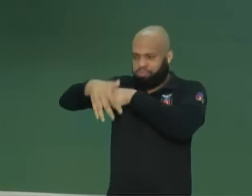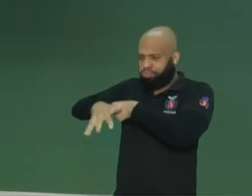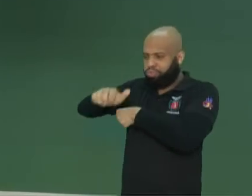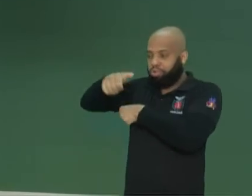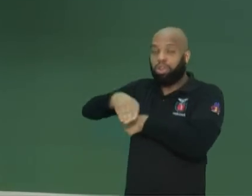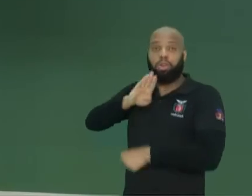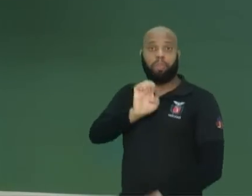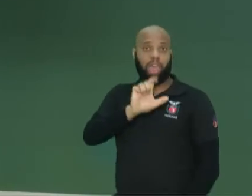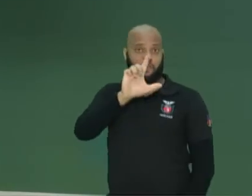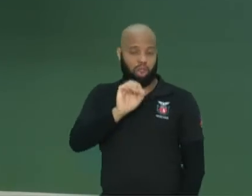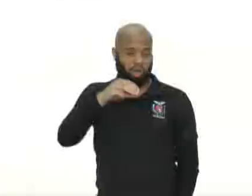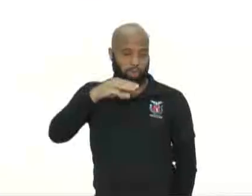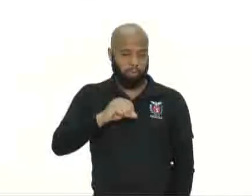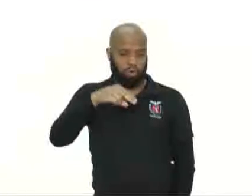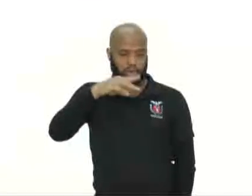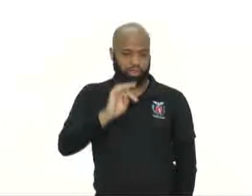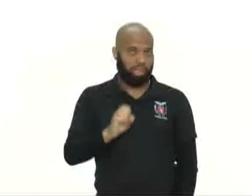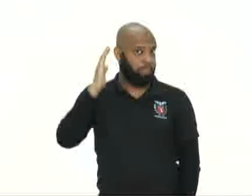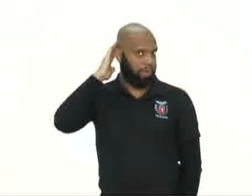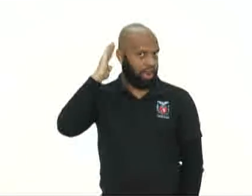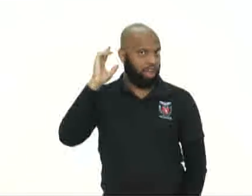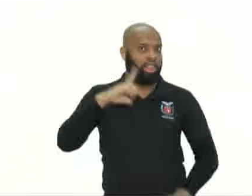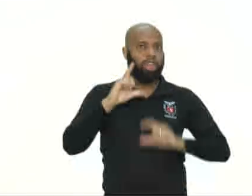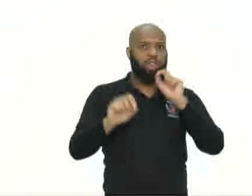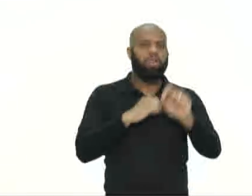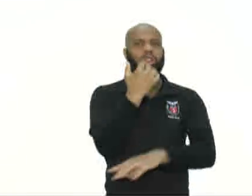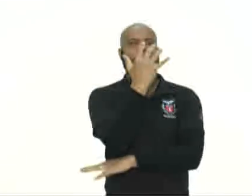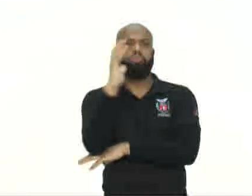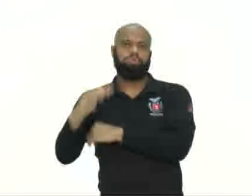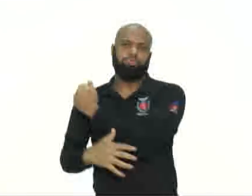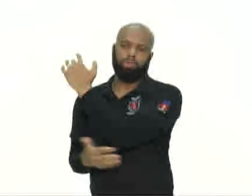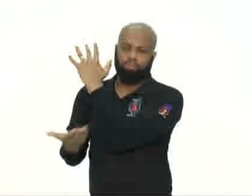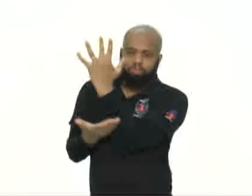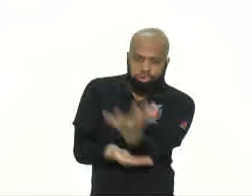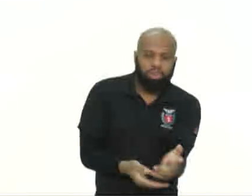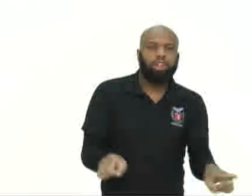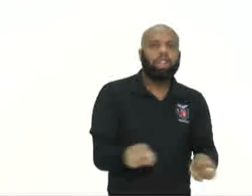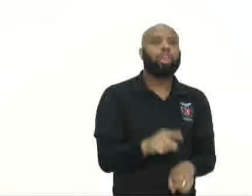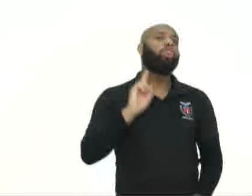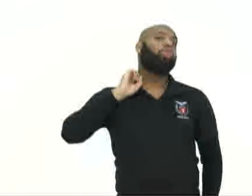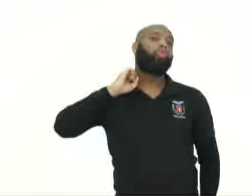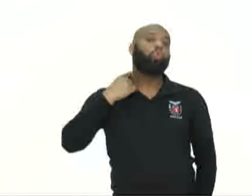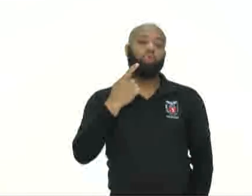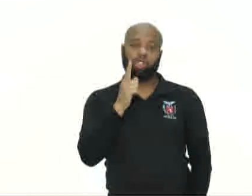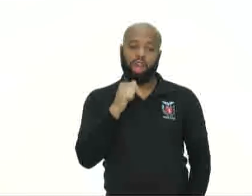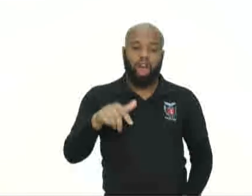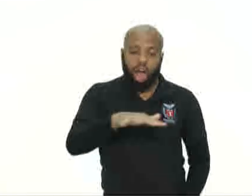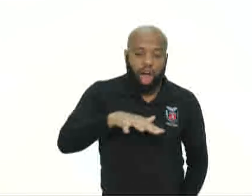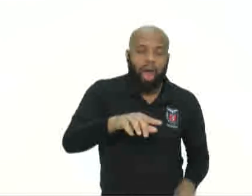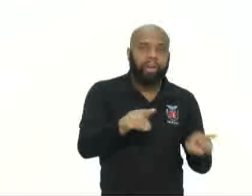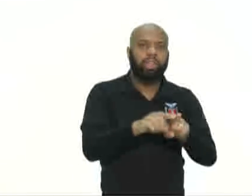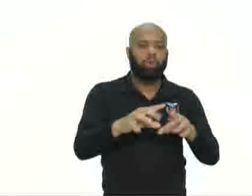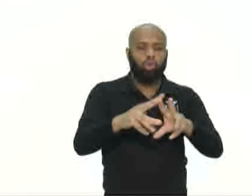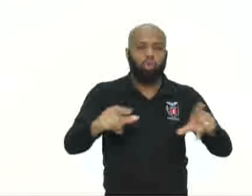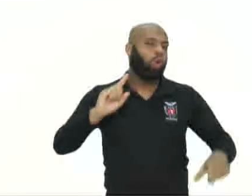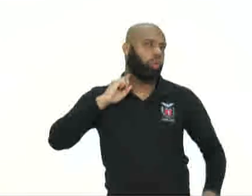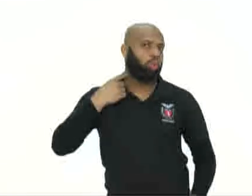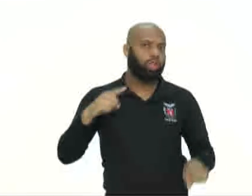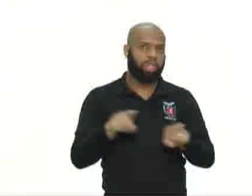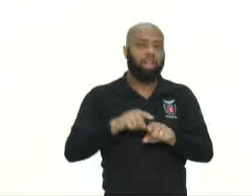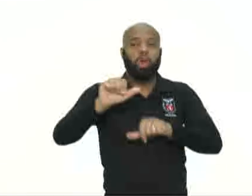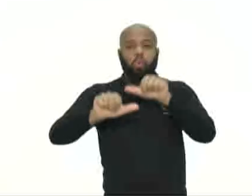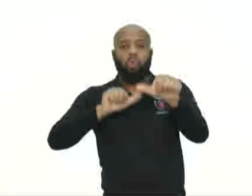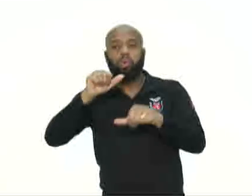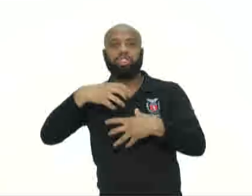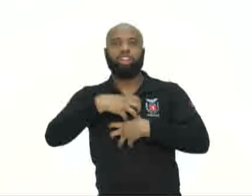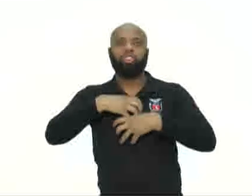que mudanças acontecem? Desmatamento, poluição da água, do solo, mudanças ali no clima, no equilíbrio da